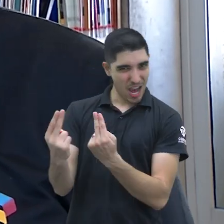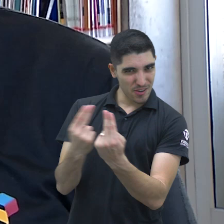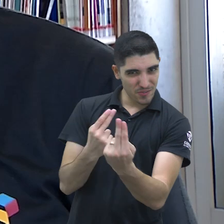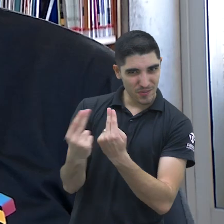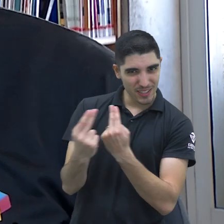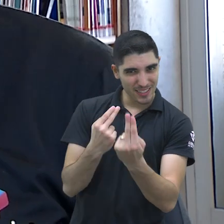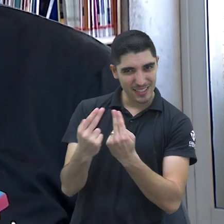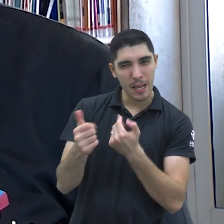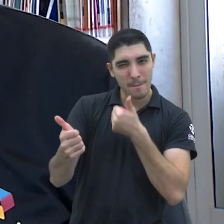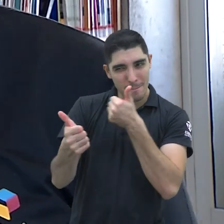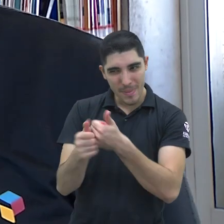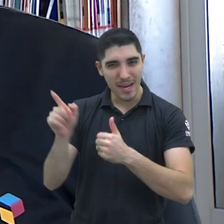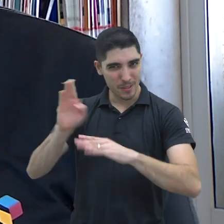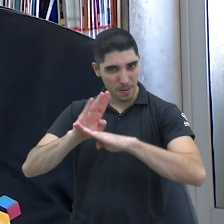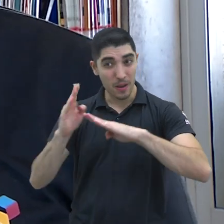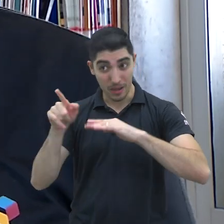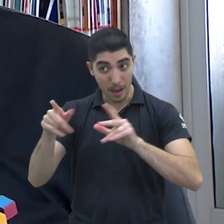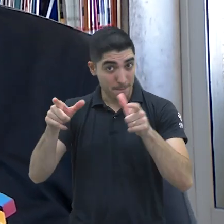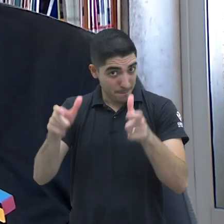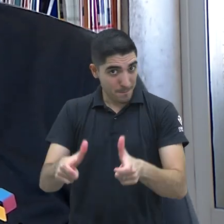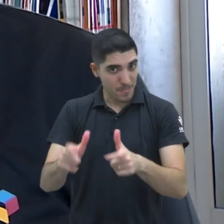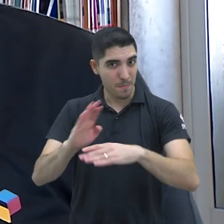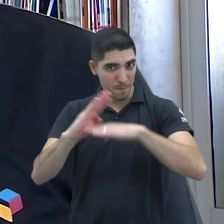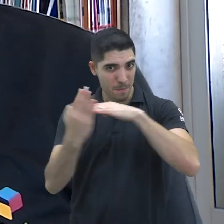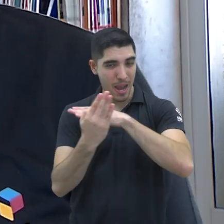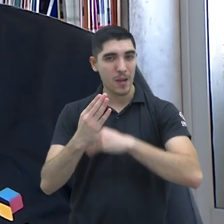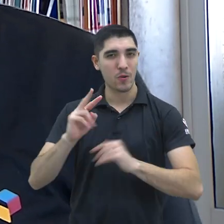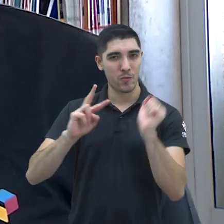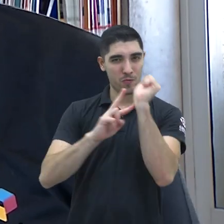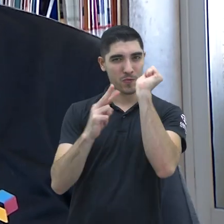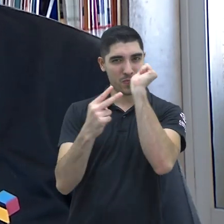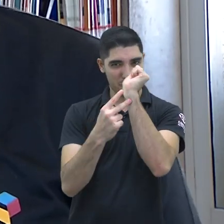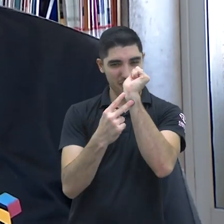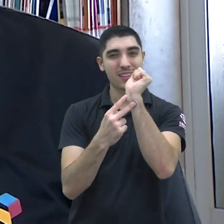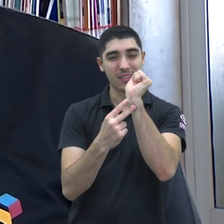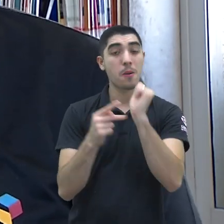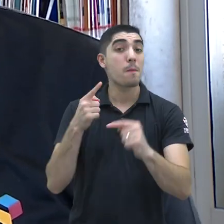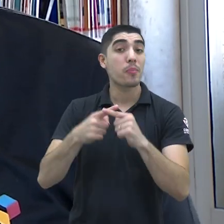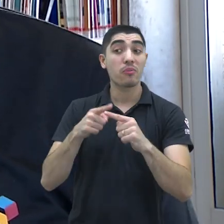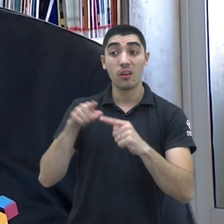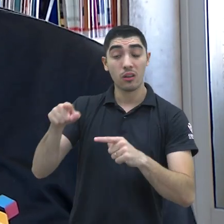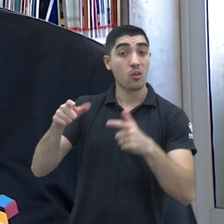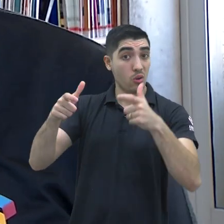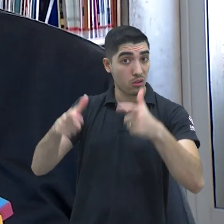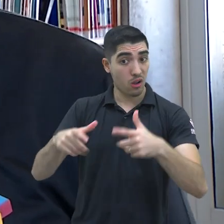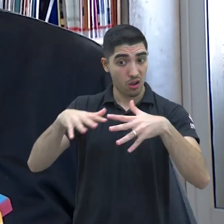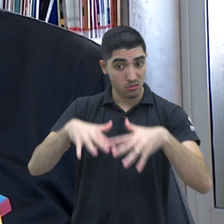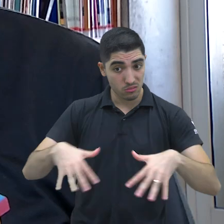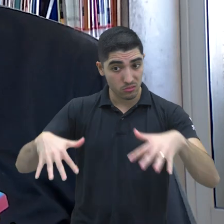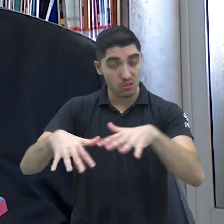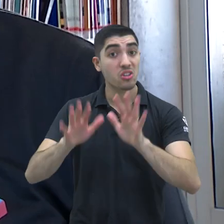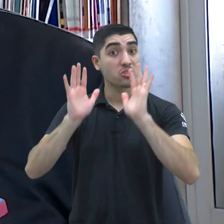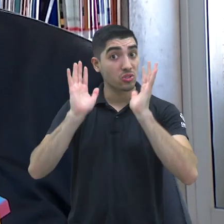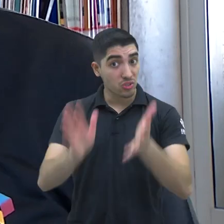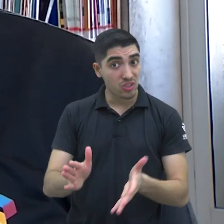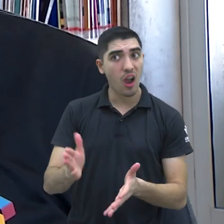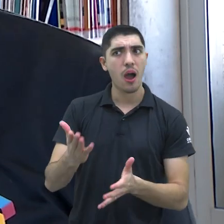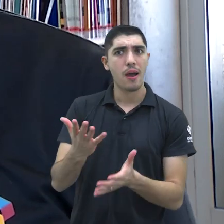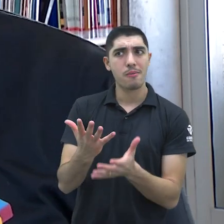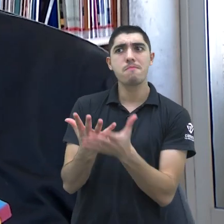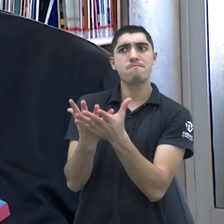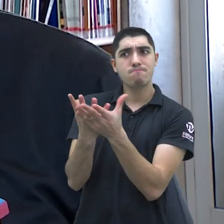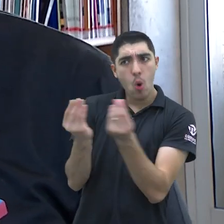famosa JK, ali na Vila Industrial, tem muito a ver com isso, né? Com ser uma região que recebeu